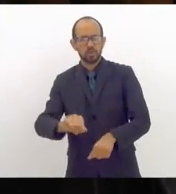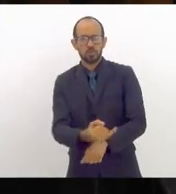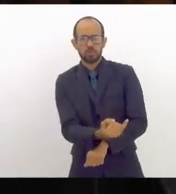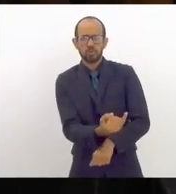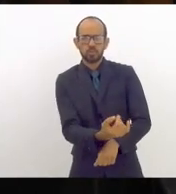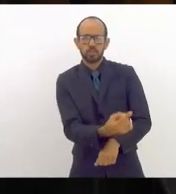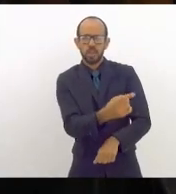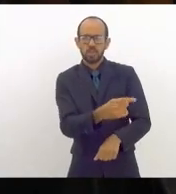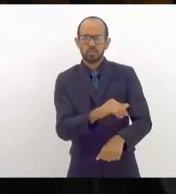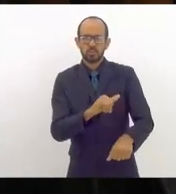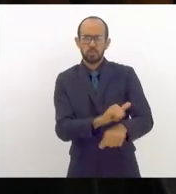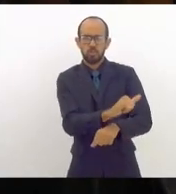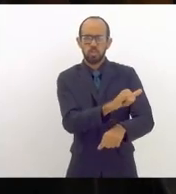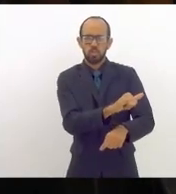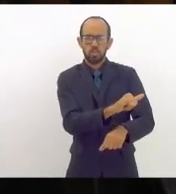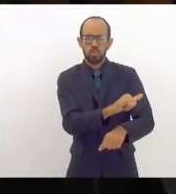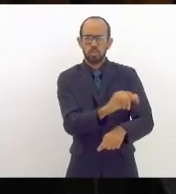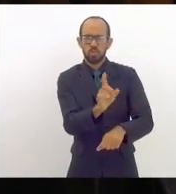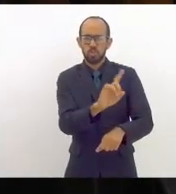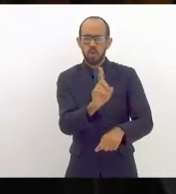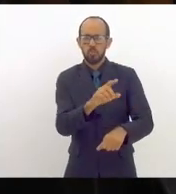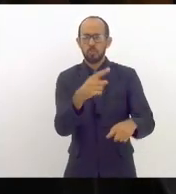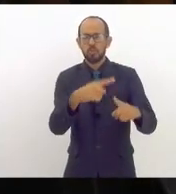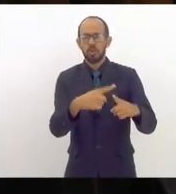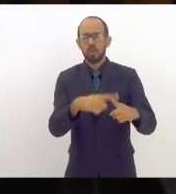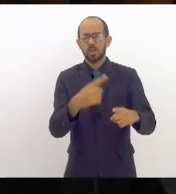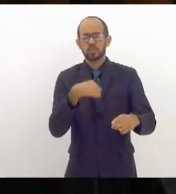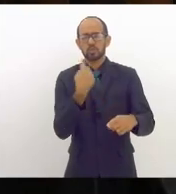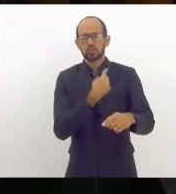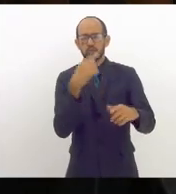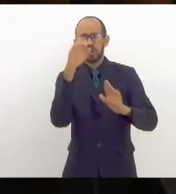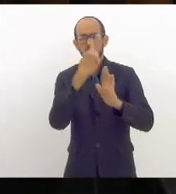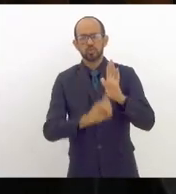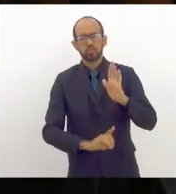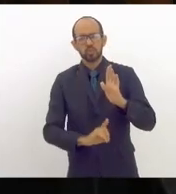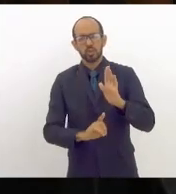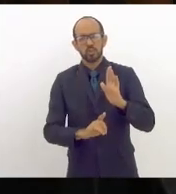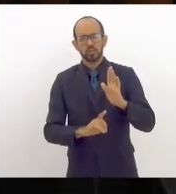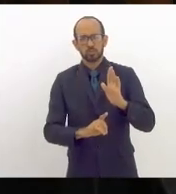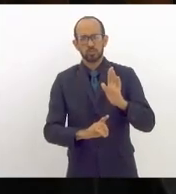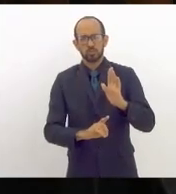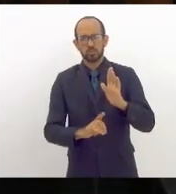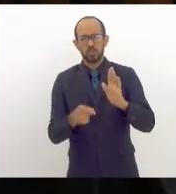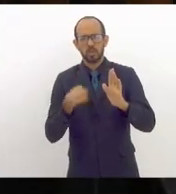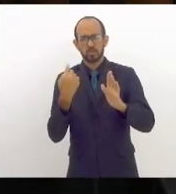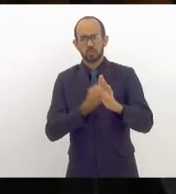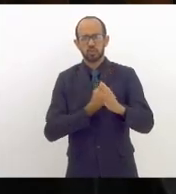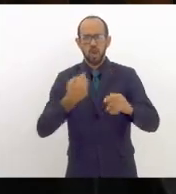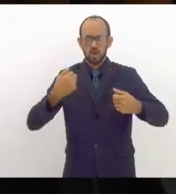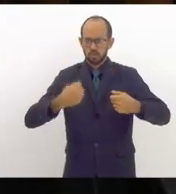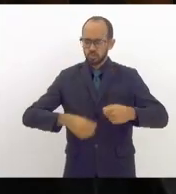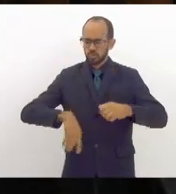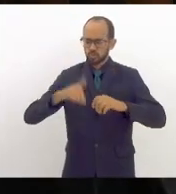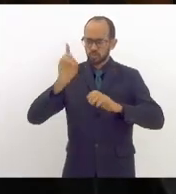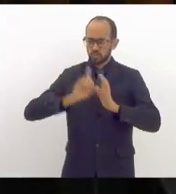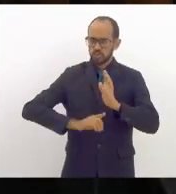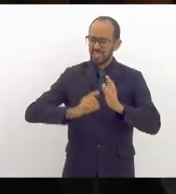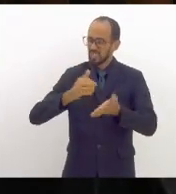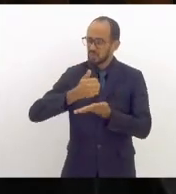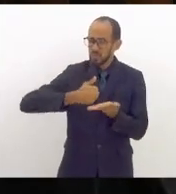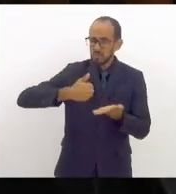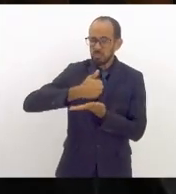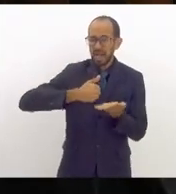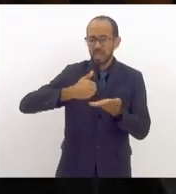porque são os nossos direitos e as nossas prerrogativas mais basilares